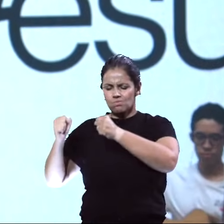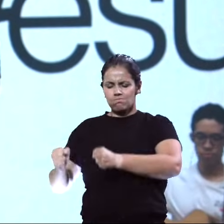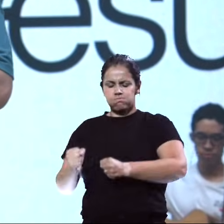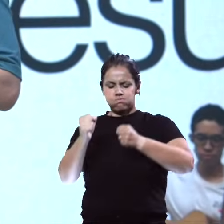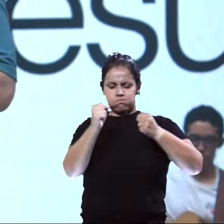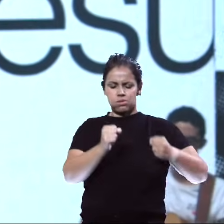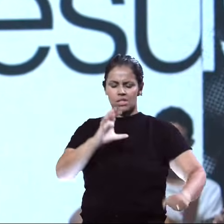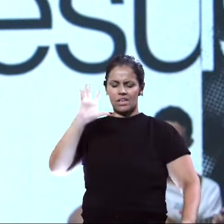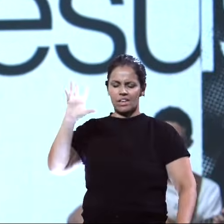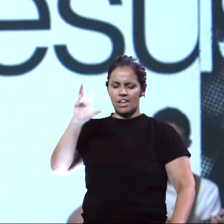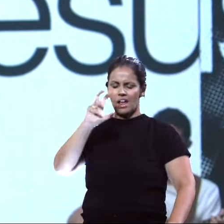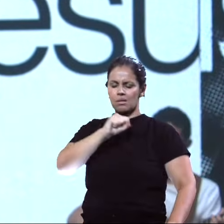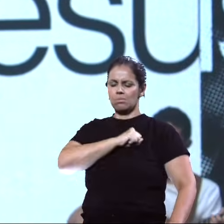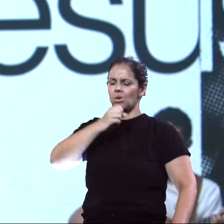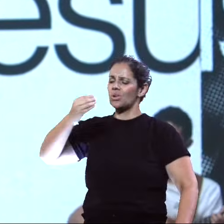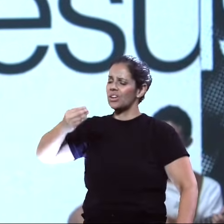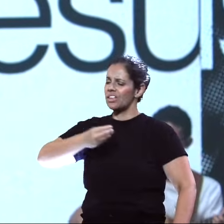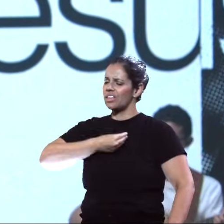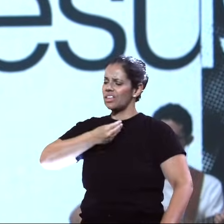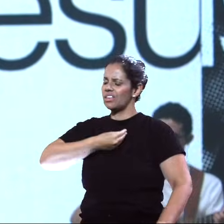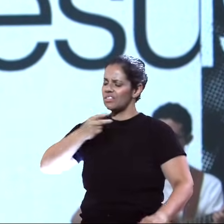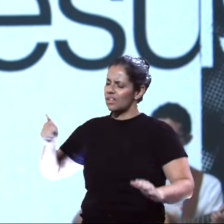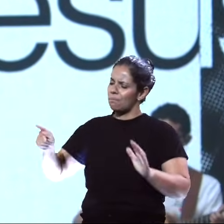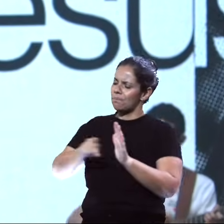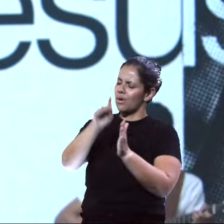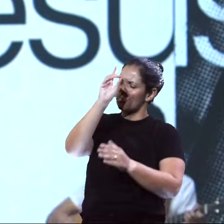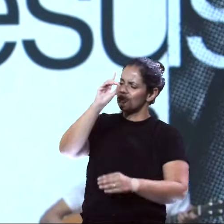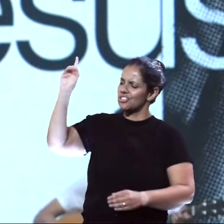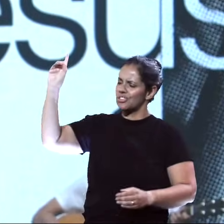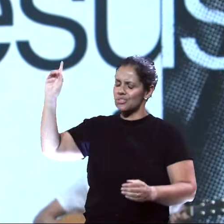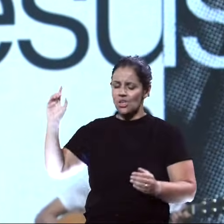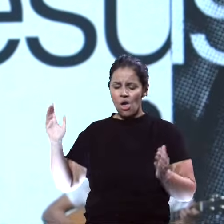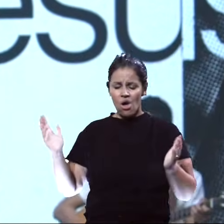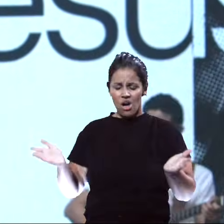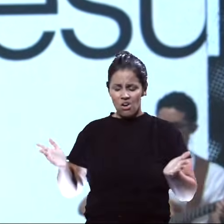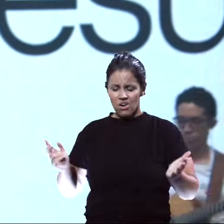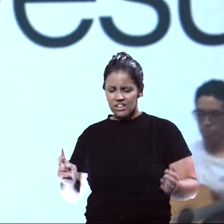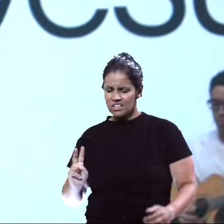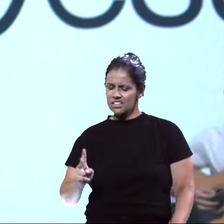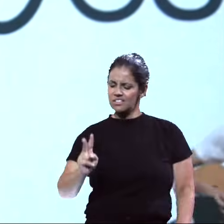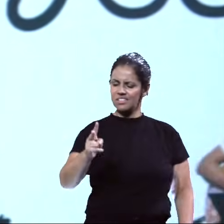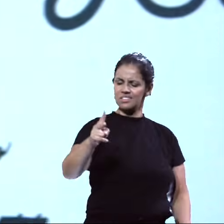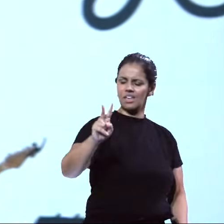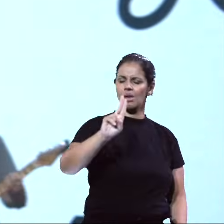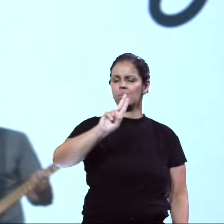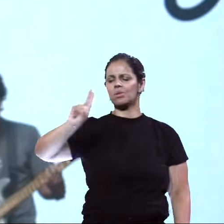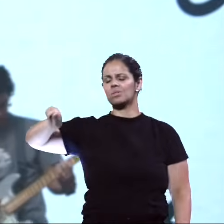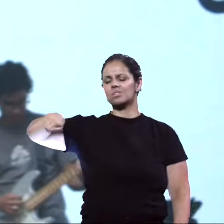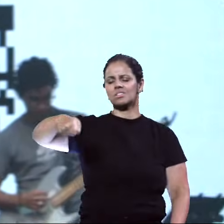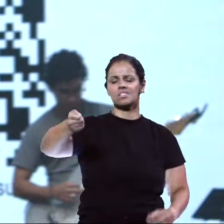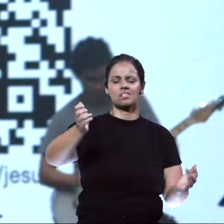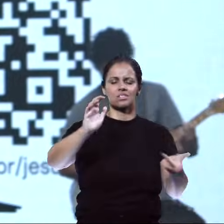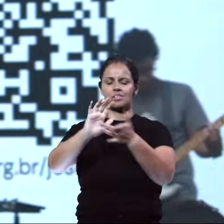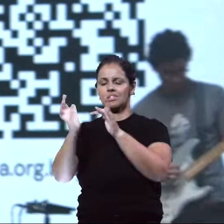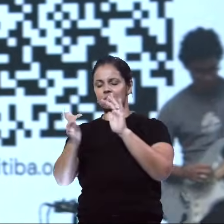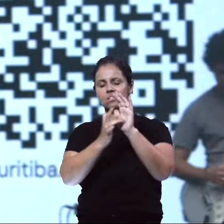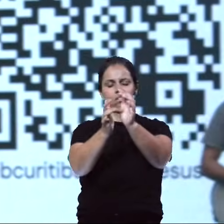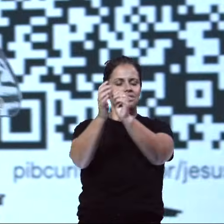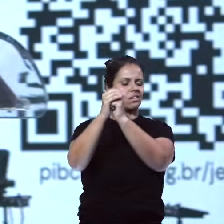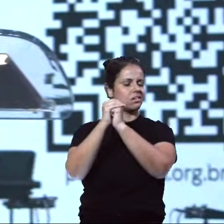Tua vida, Senhor, hoje e sempre, em nome de Jesus.